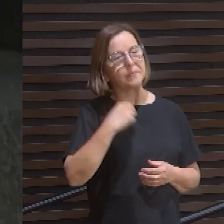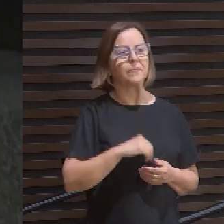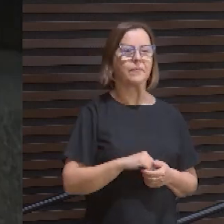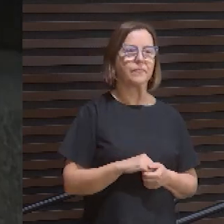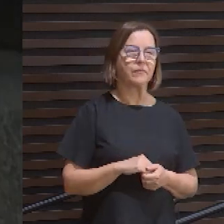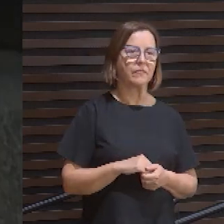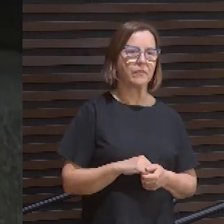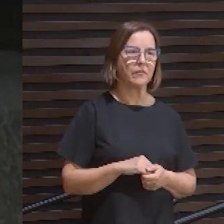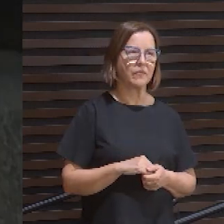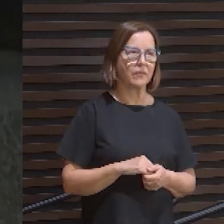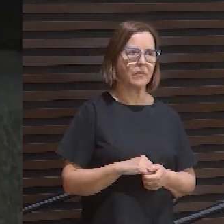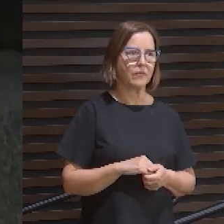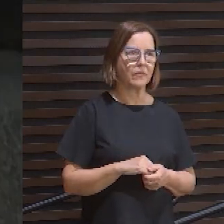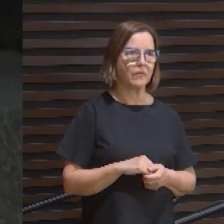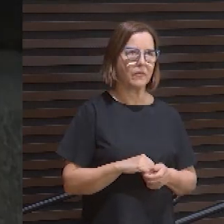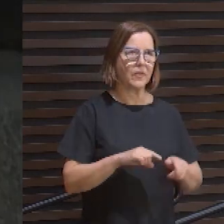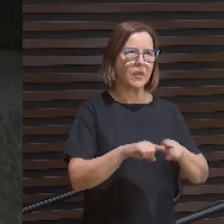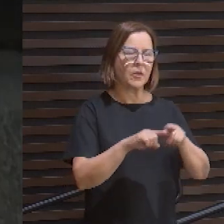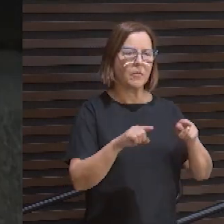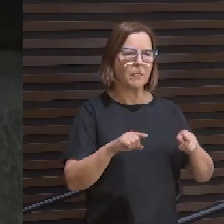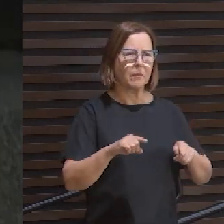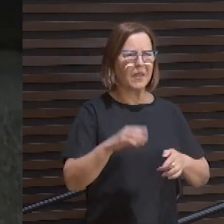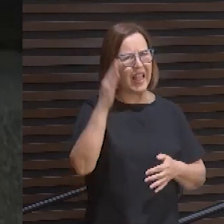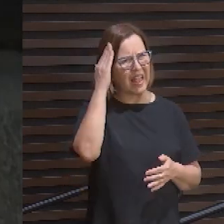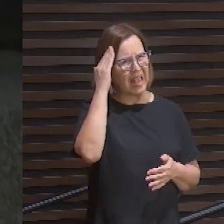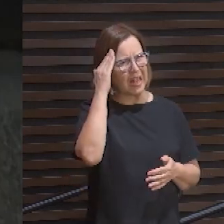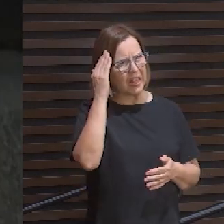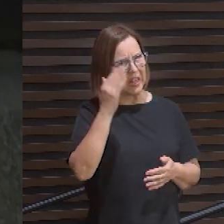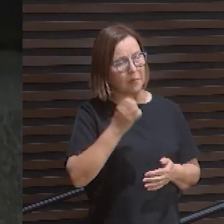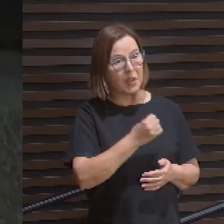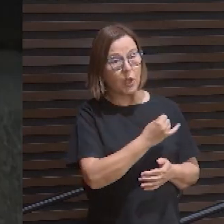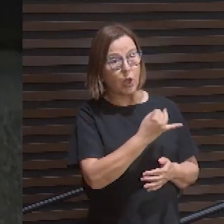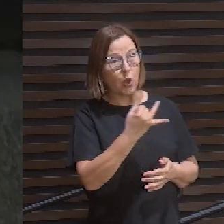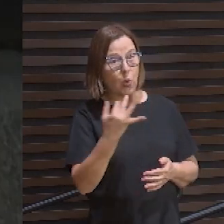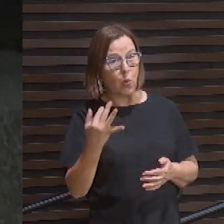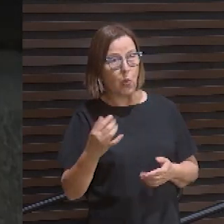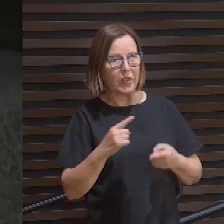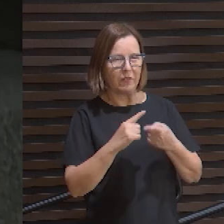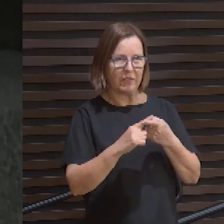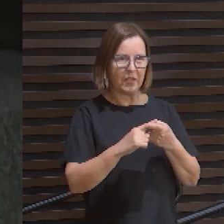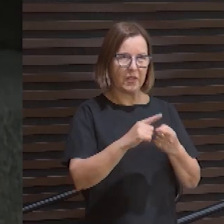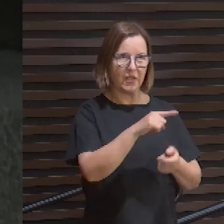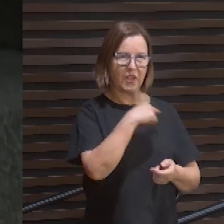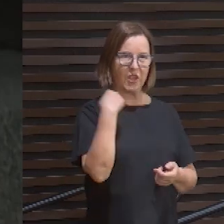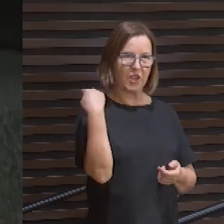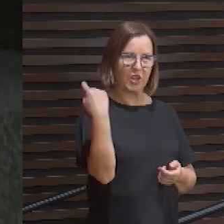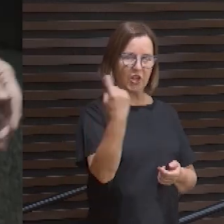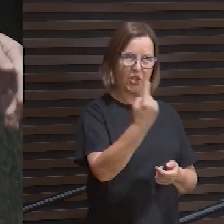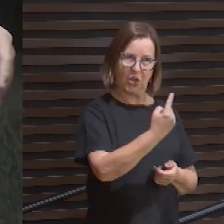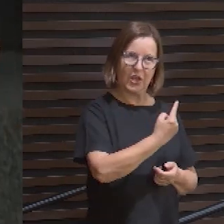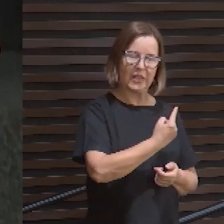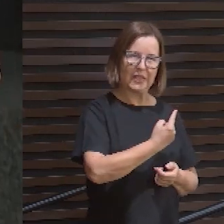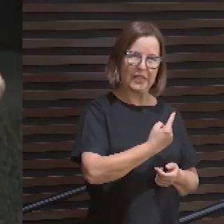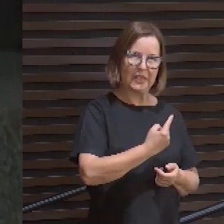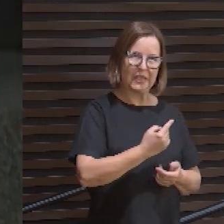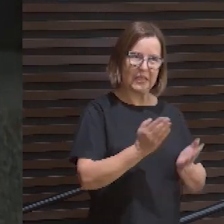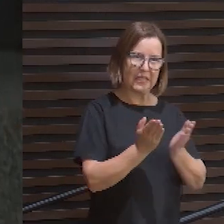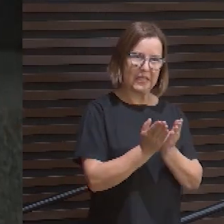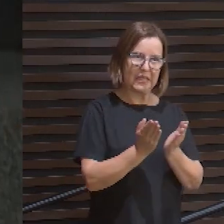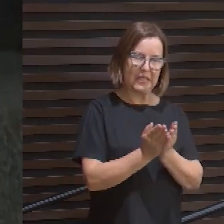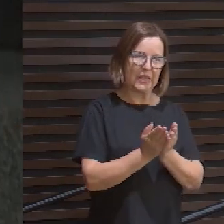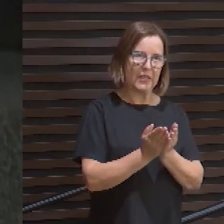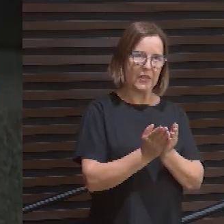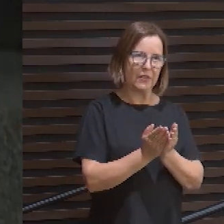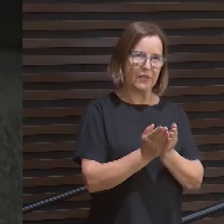Mas sabe quantas vezes nós como cristãos caímos na mesma tentação de voltar a